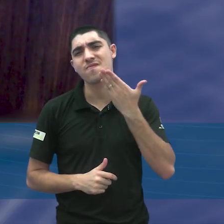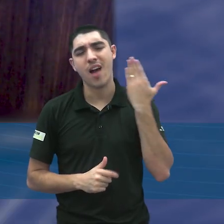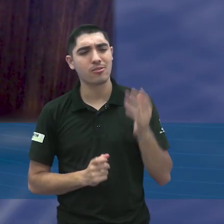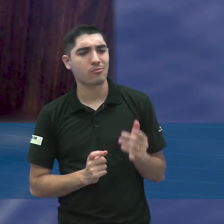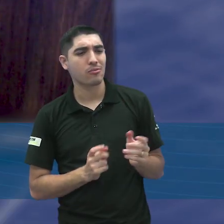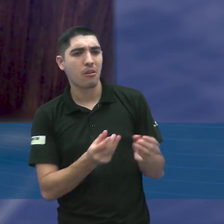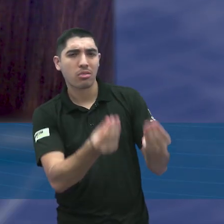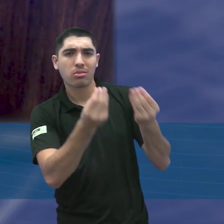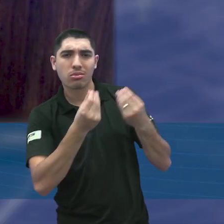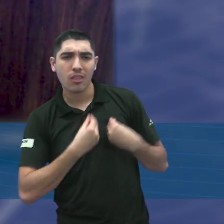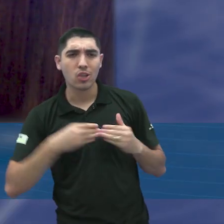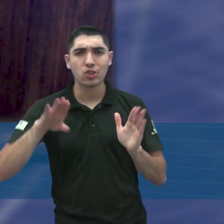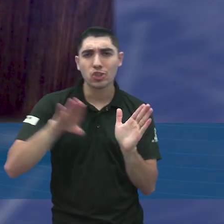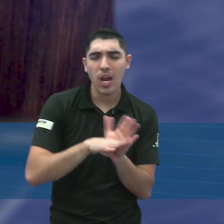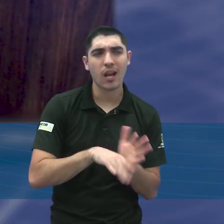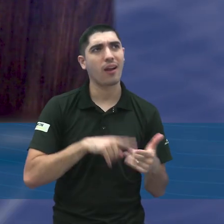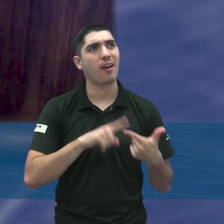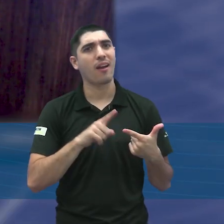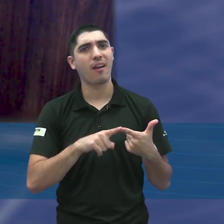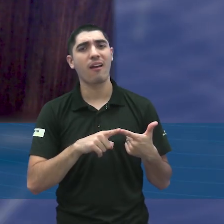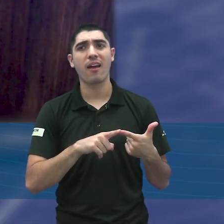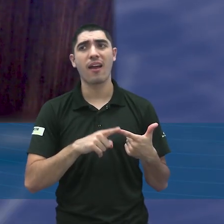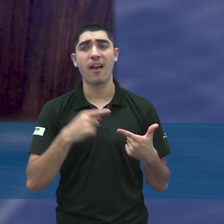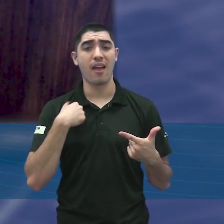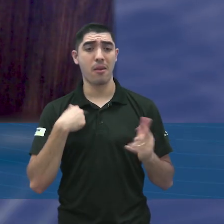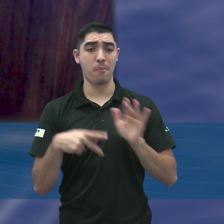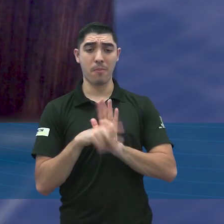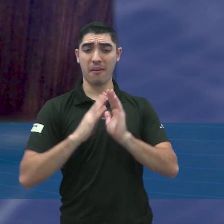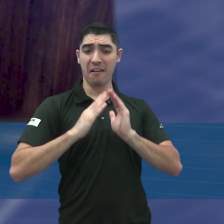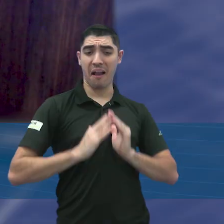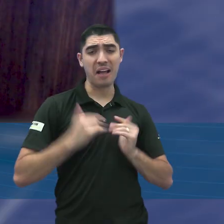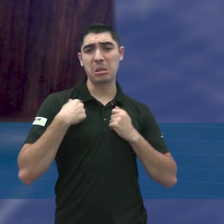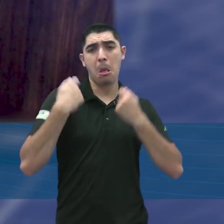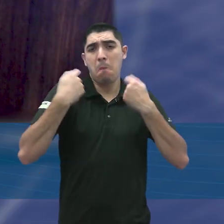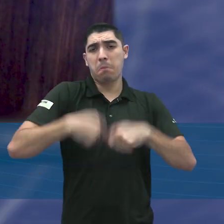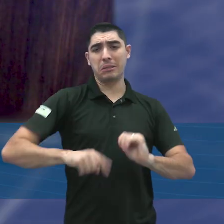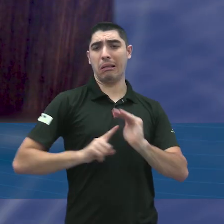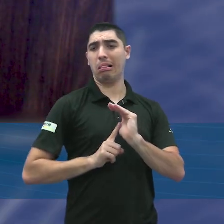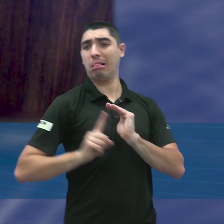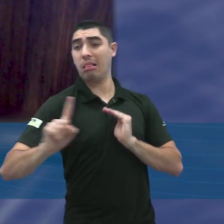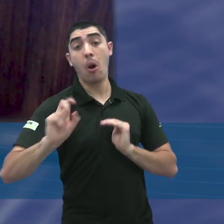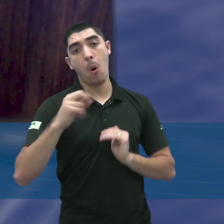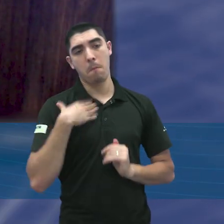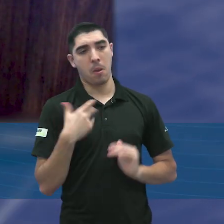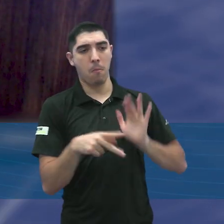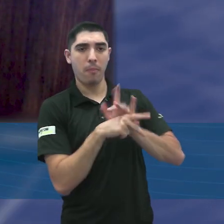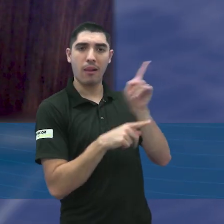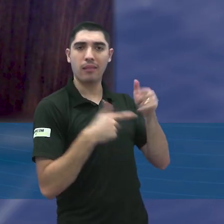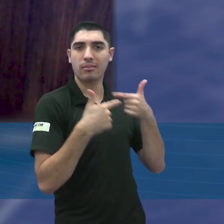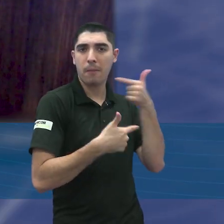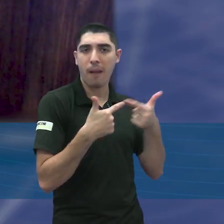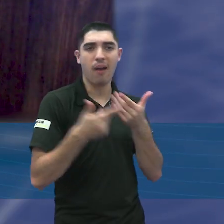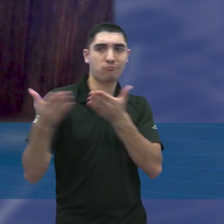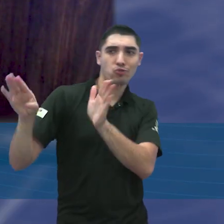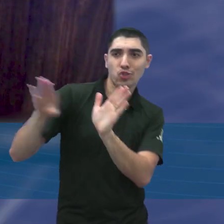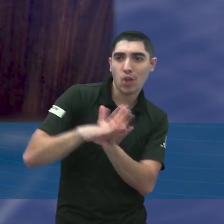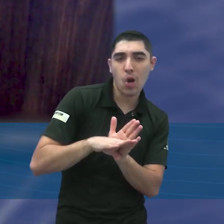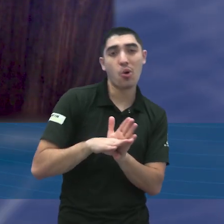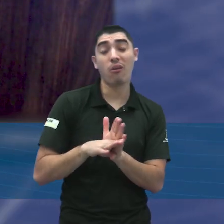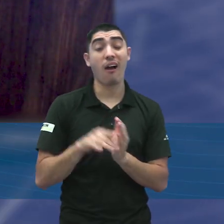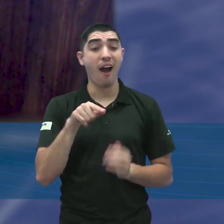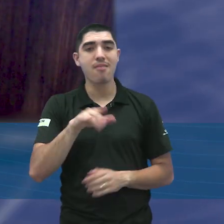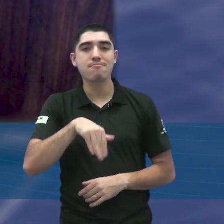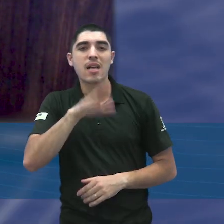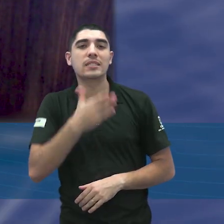entrega, a facilidade de receber na sua própria residência ou no seu trabalho. Então, esse é